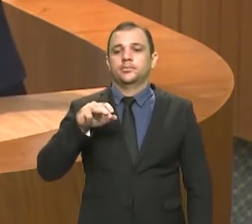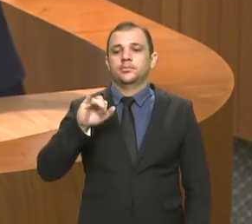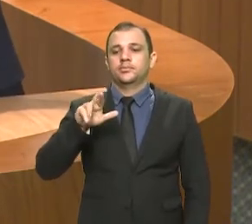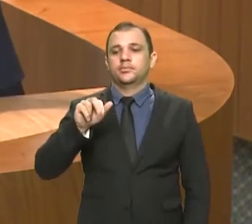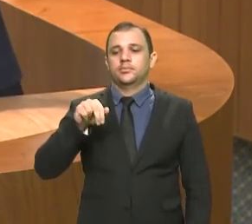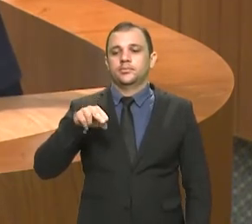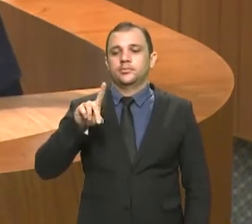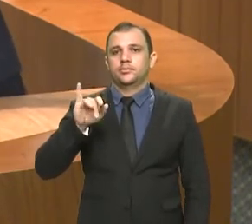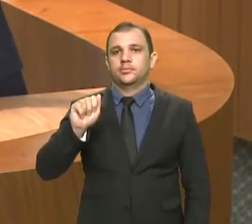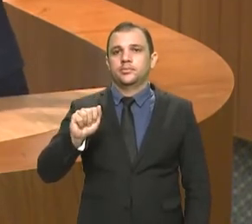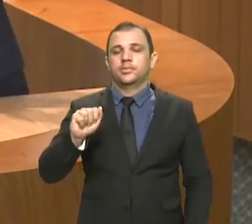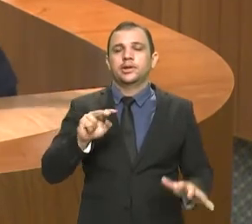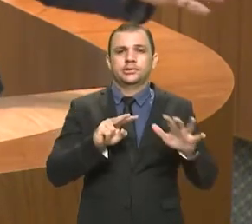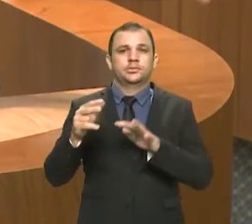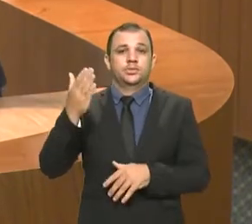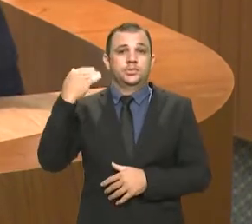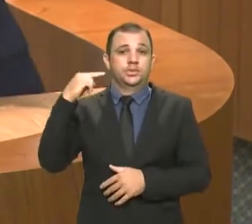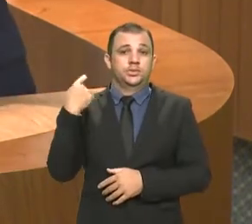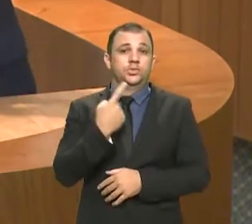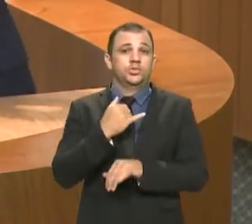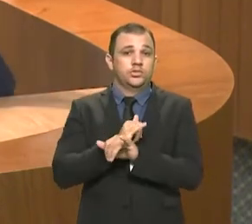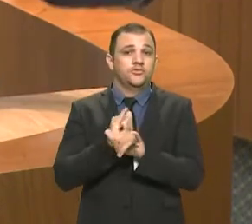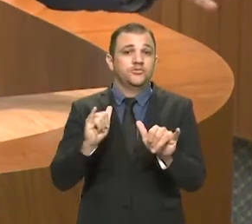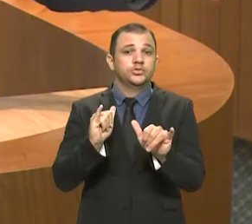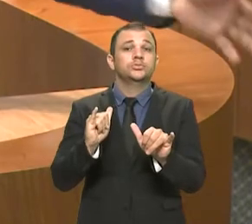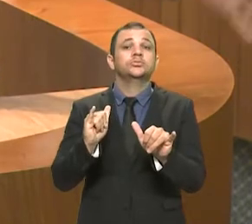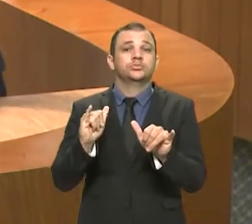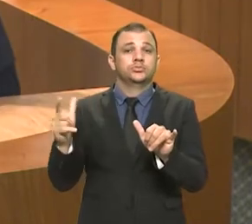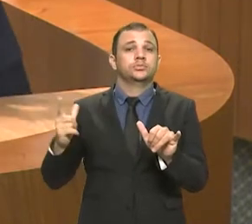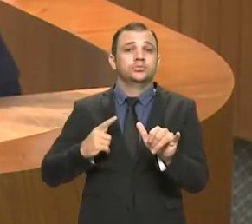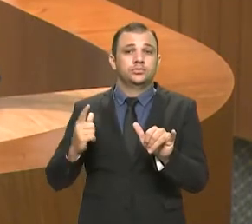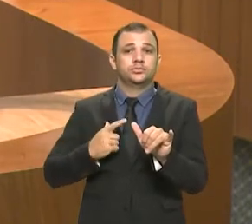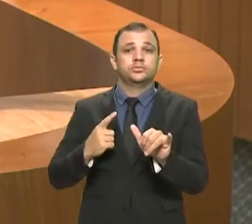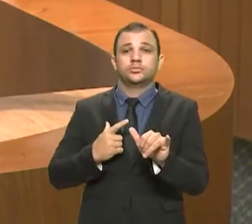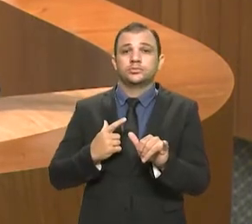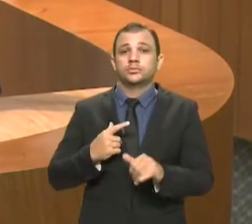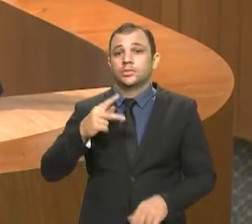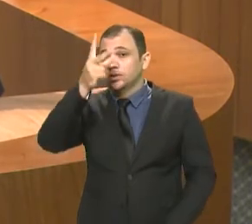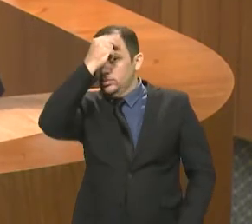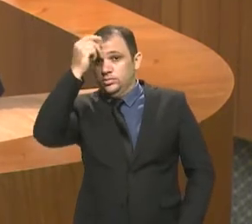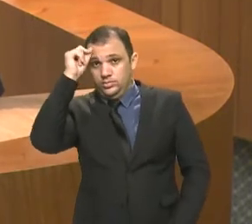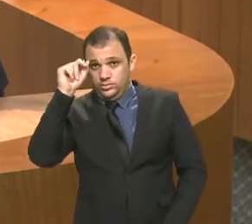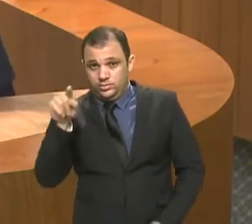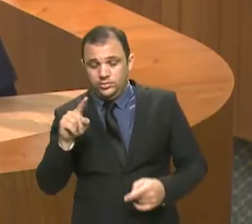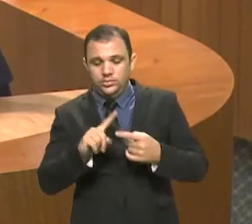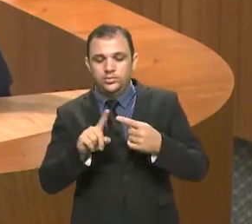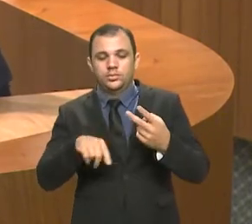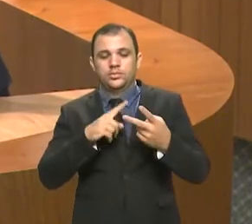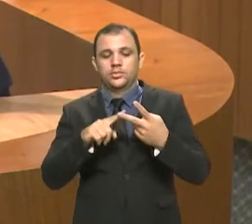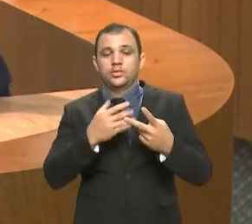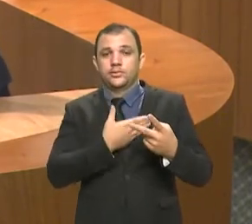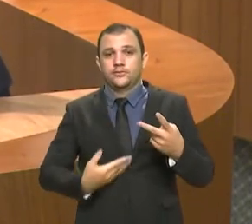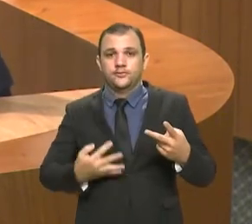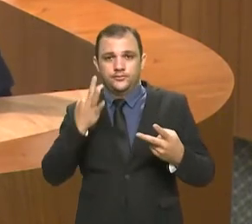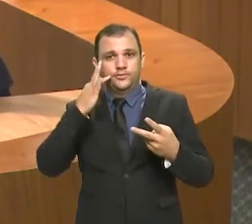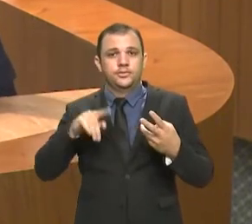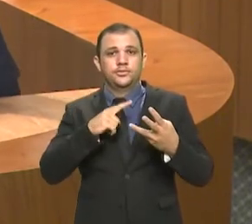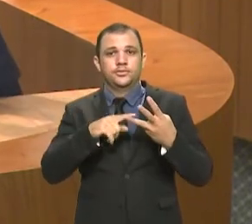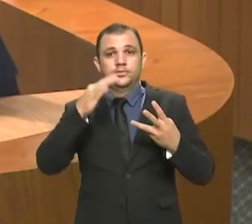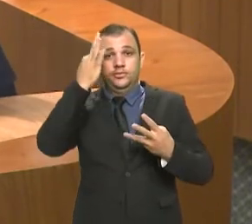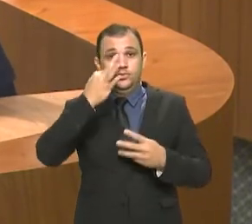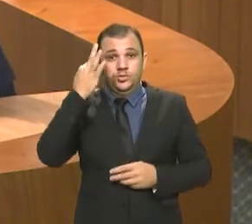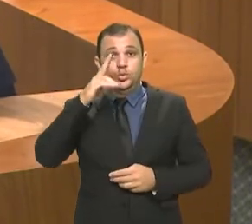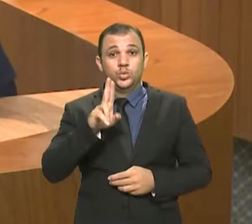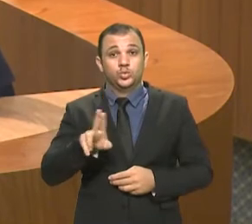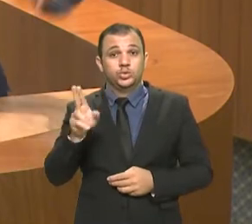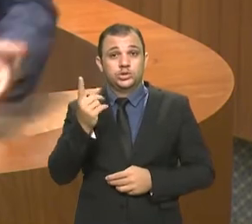prefeito de Palmeirândia. O prefeito de Palmeirândia, o governador Flávio Dino e o secretário Felipe Camarão, utilizando um ônibus de transporte escolar